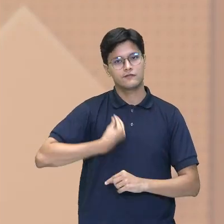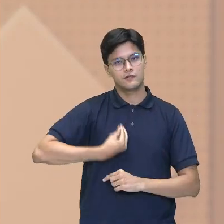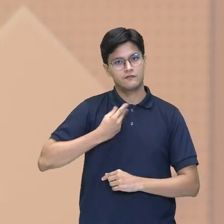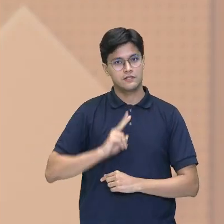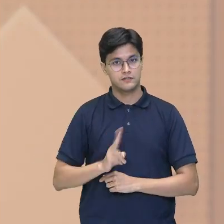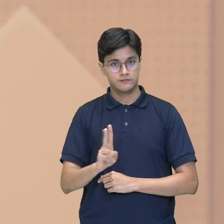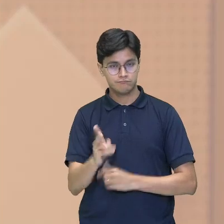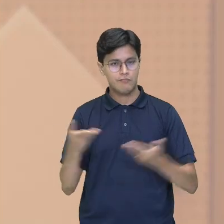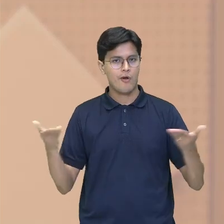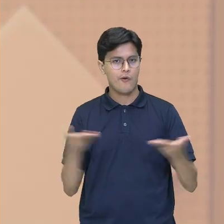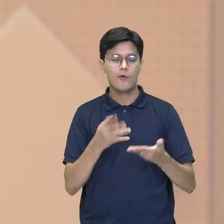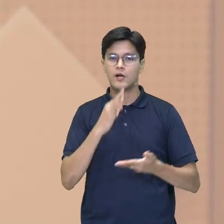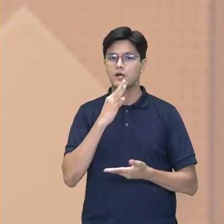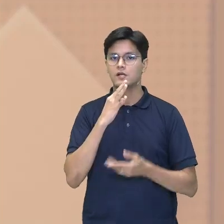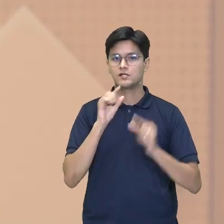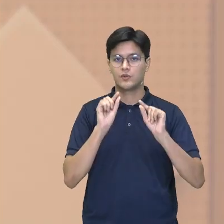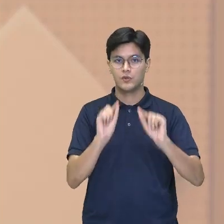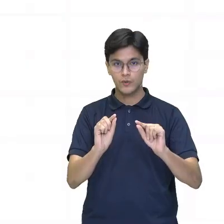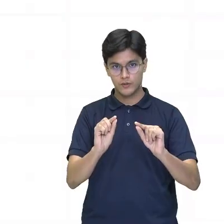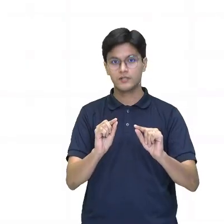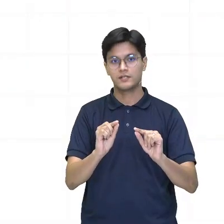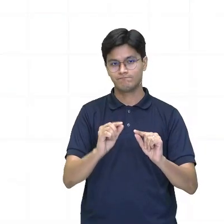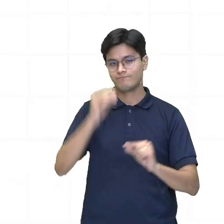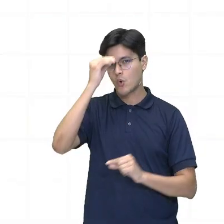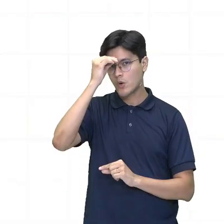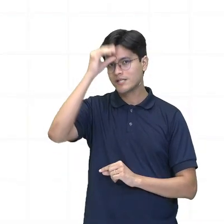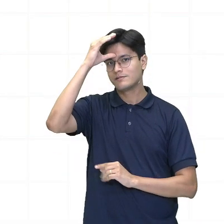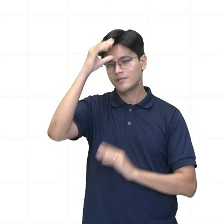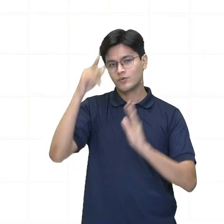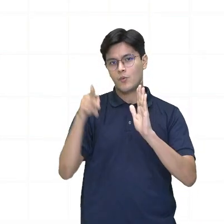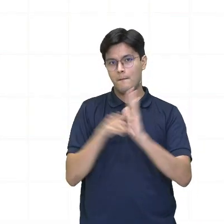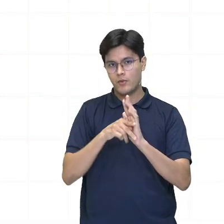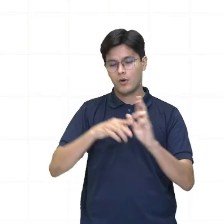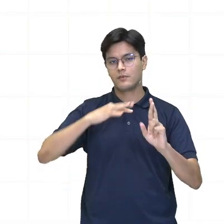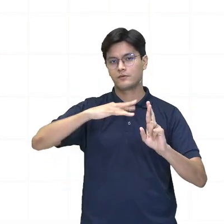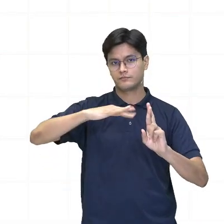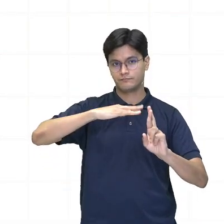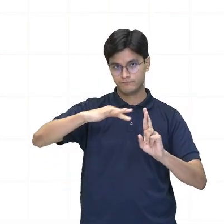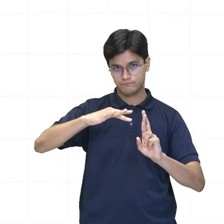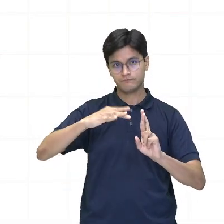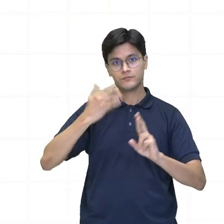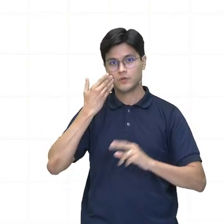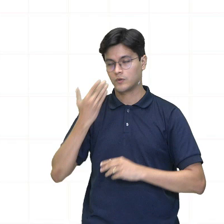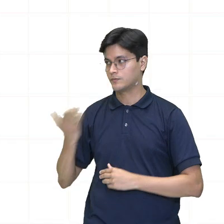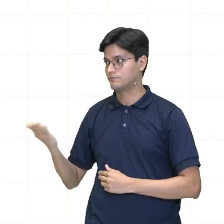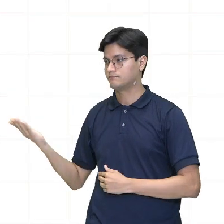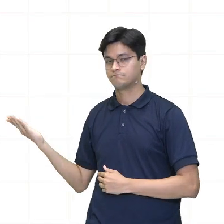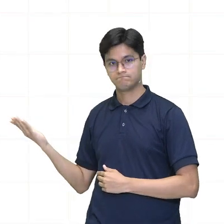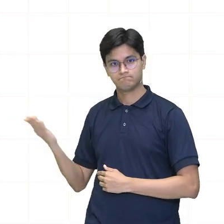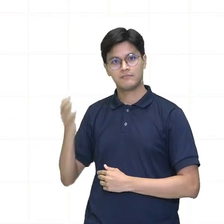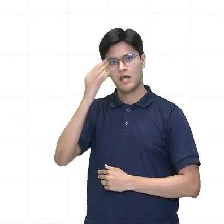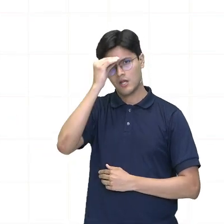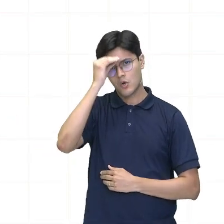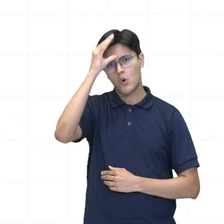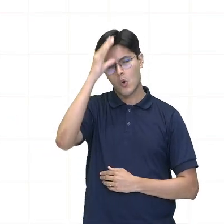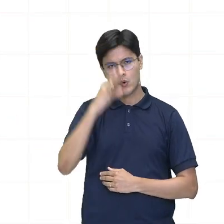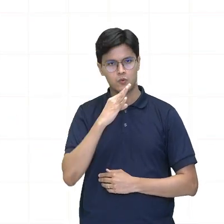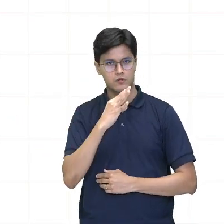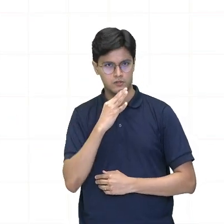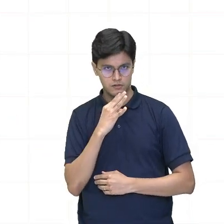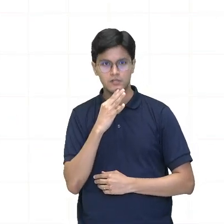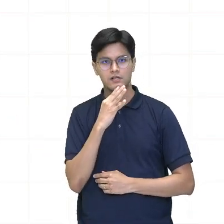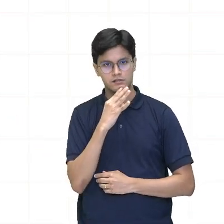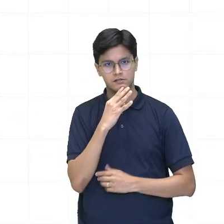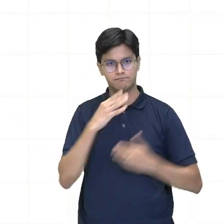conhecer agora os saberes dos ribeirinhos. Olhem só, acompanhem comigo. Conhecedores da fauna e da flora,